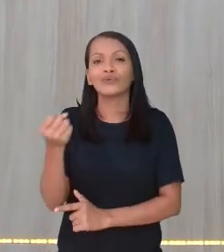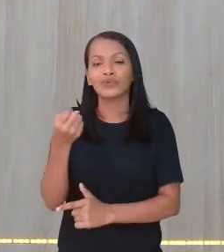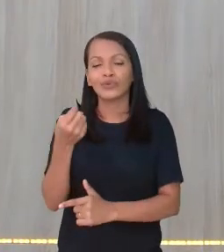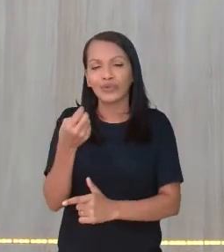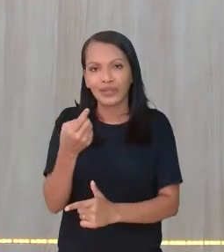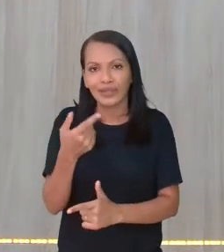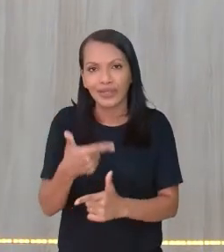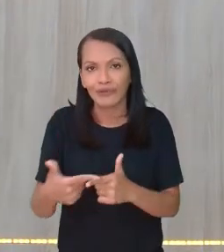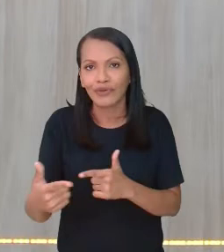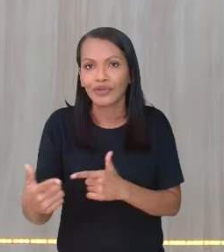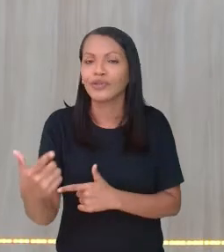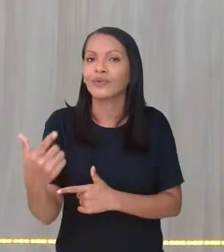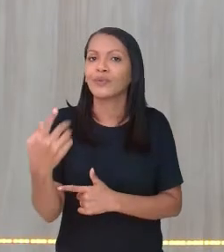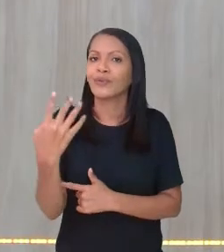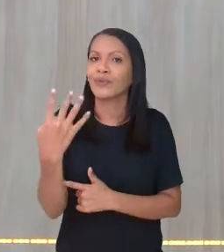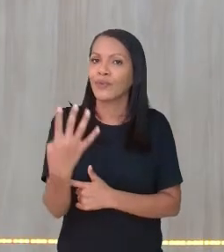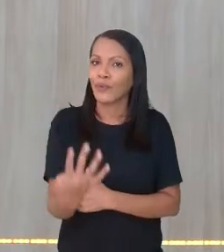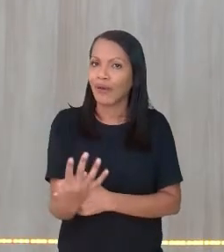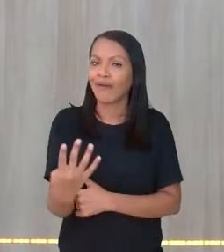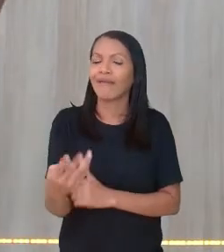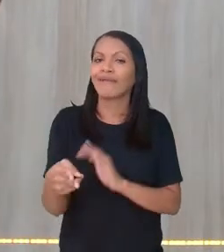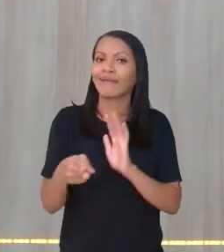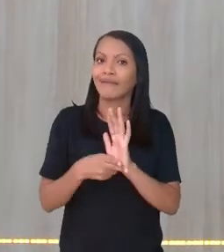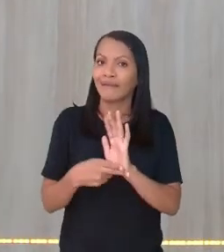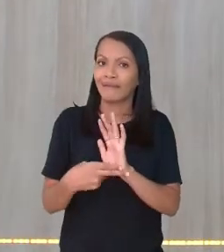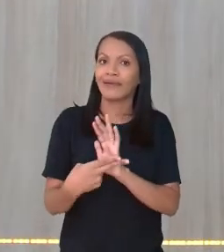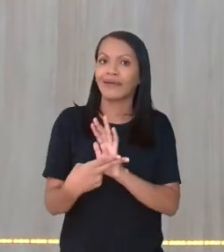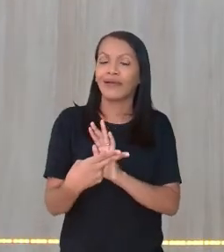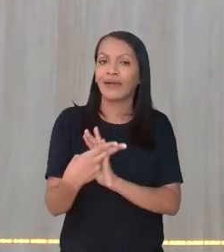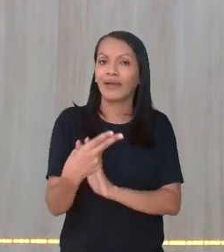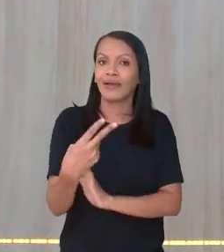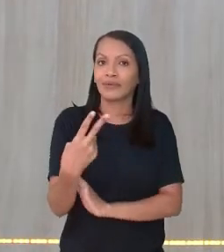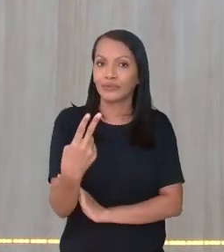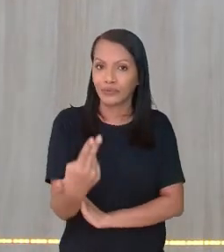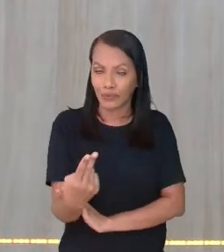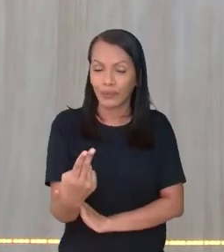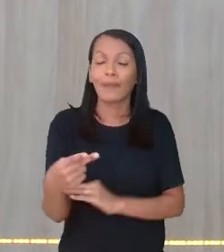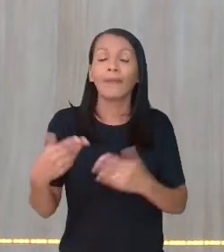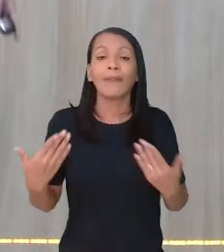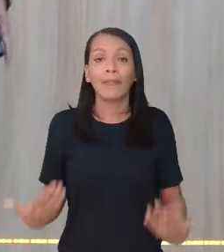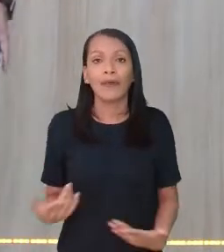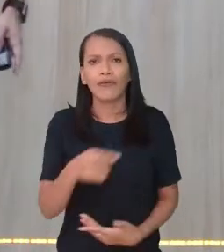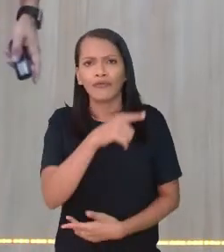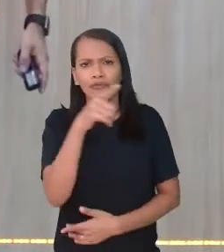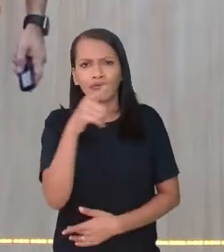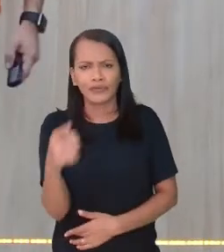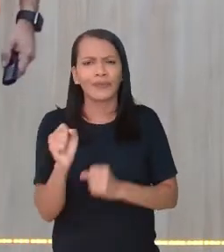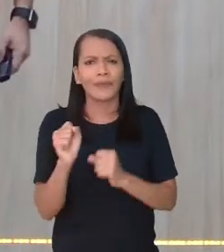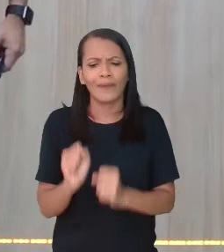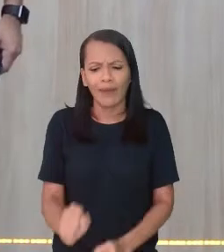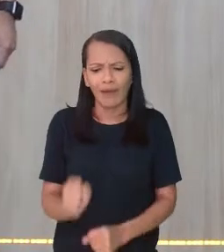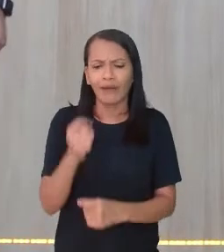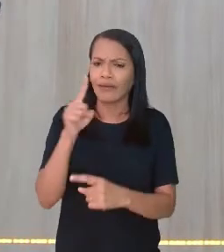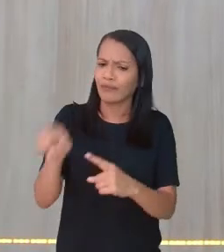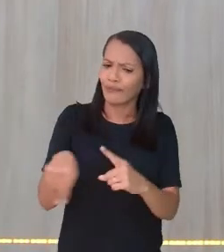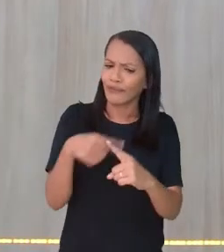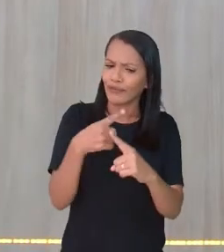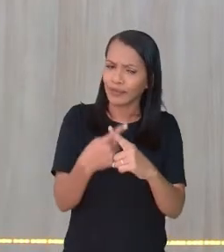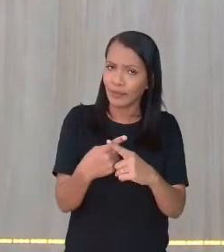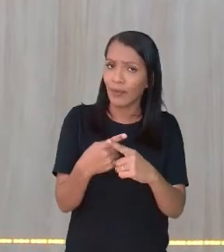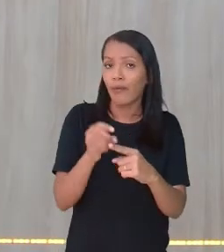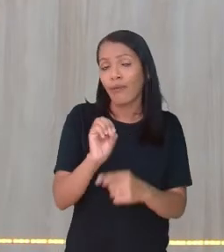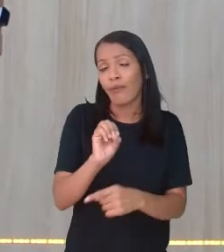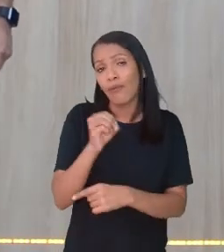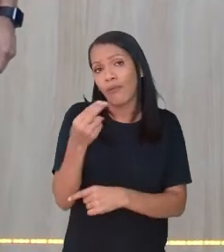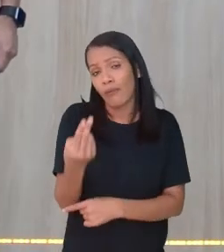encontrar uma fração equivalente aí, basta você multiplicar ou dividir, certo? Esses valores aí